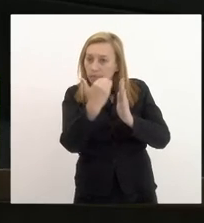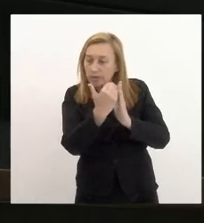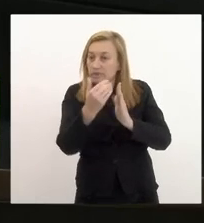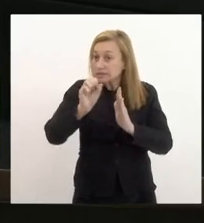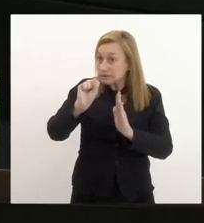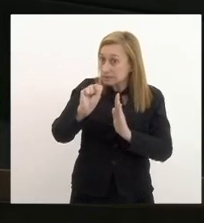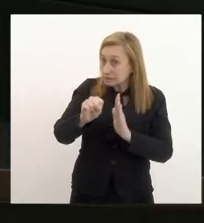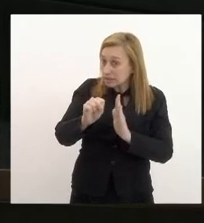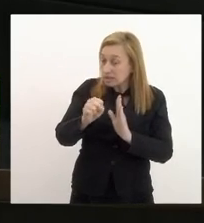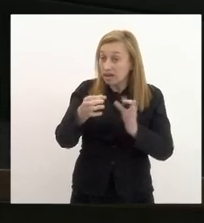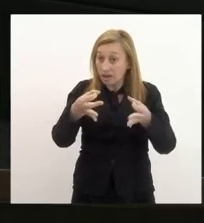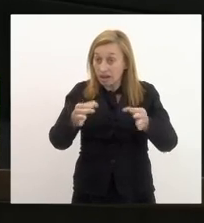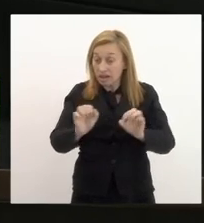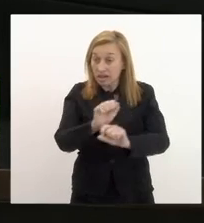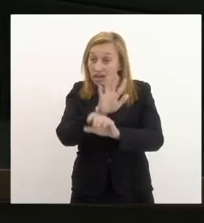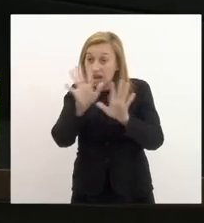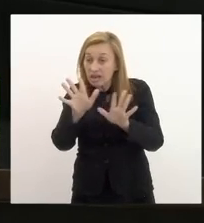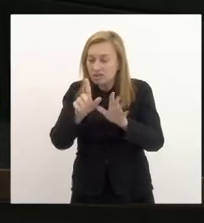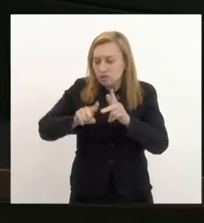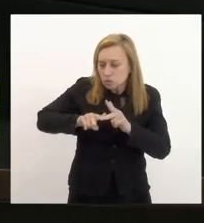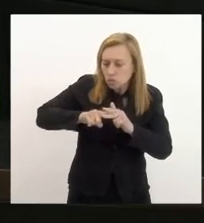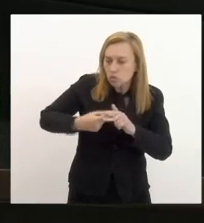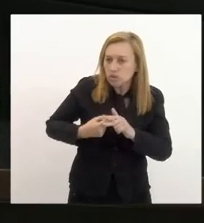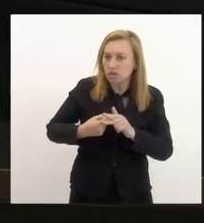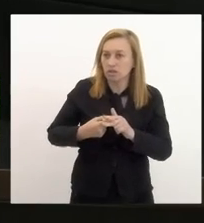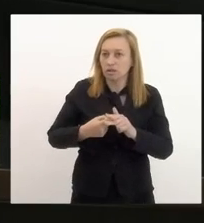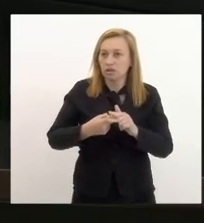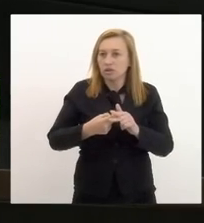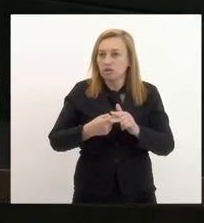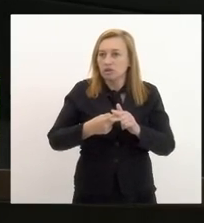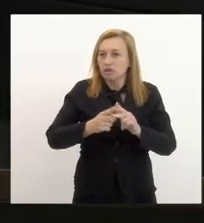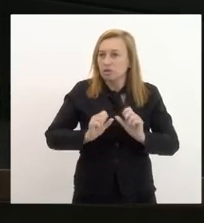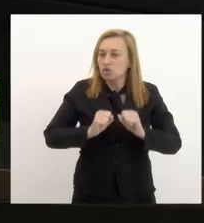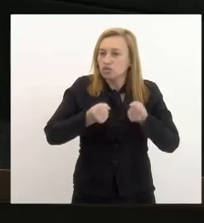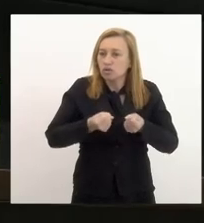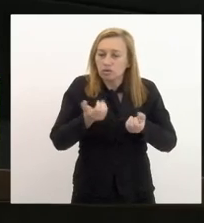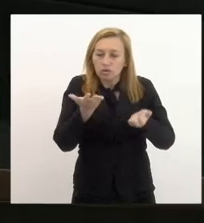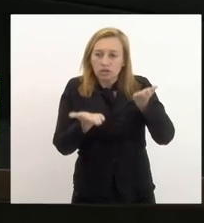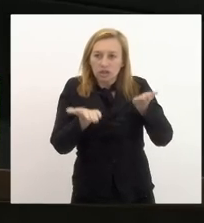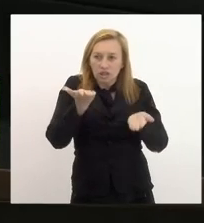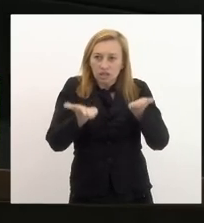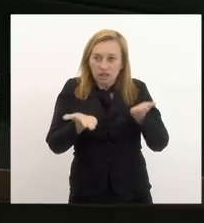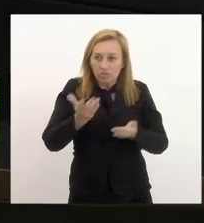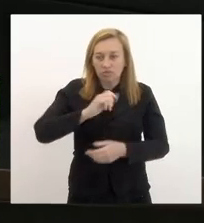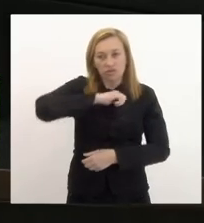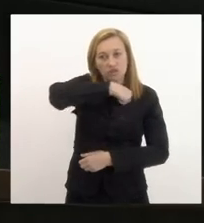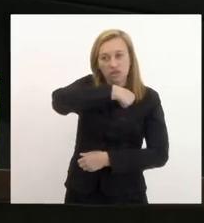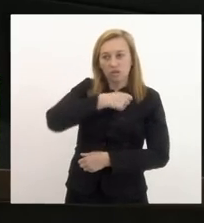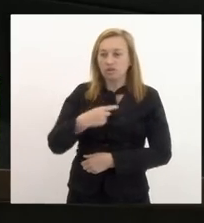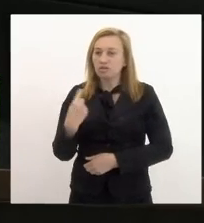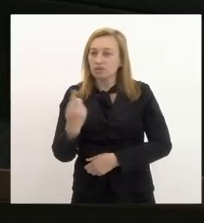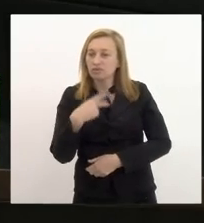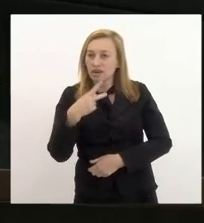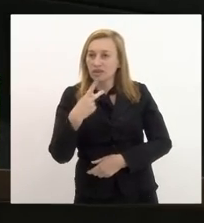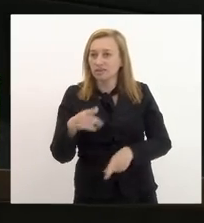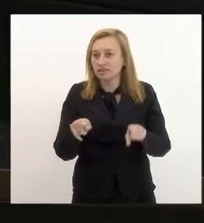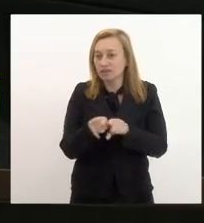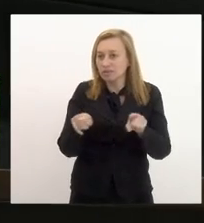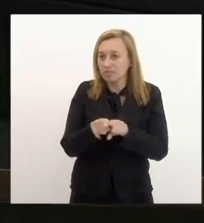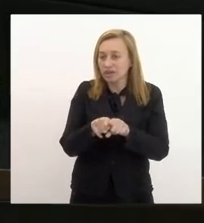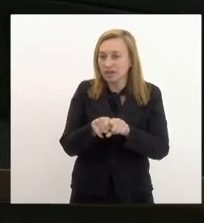claro que quando se faz esse tipo de Ajuste busca-se o equilíbrio fiscal e é o que nós estamos buscando também